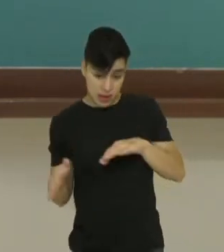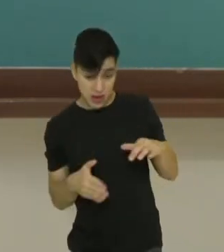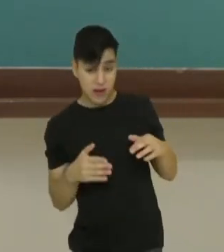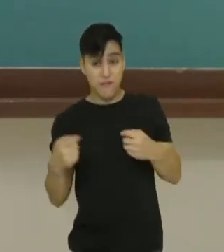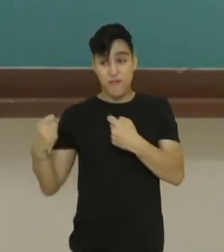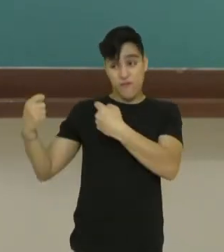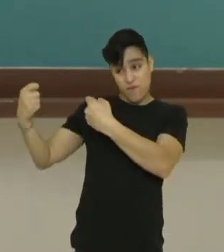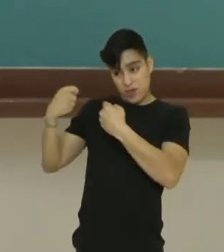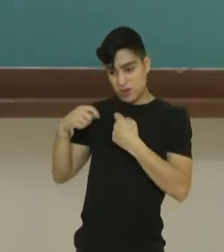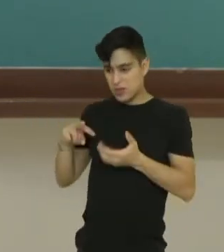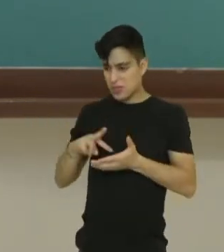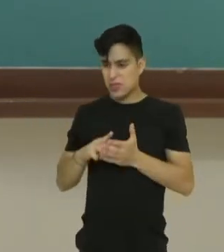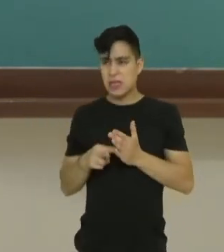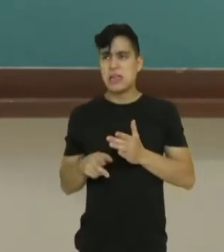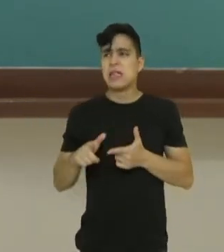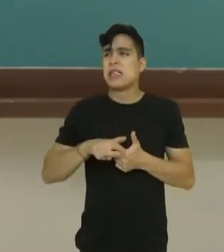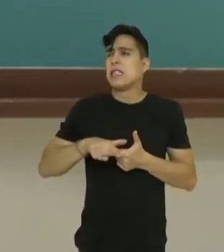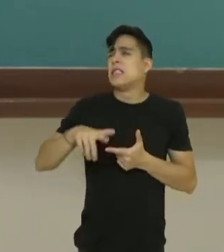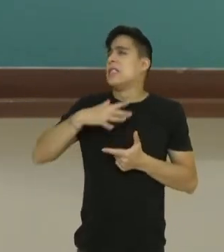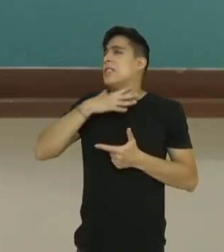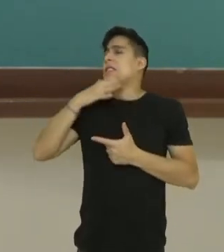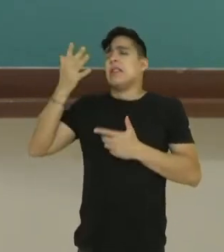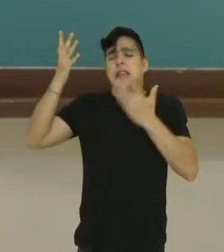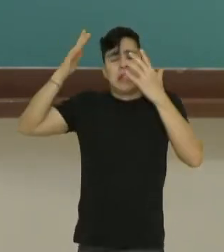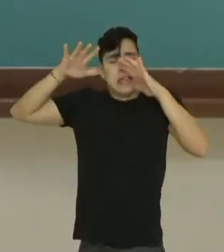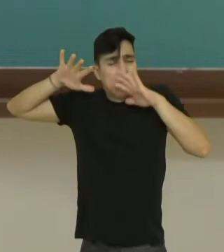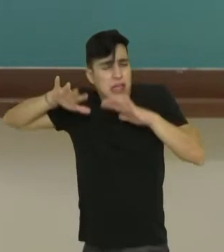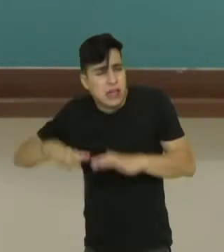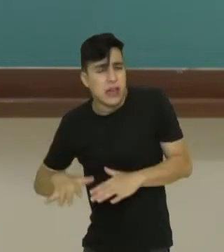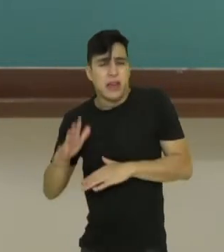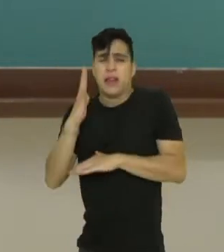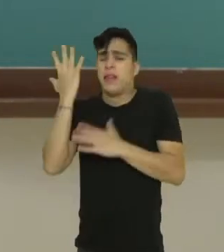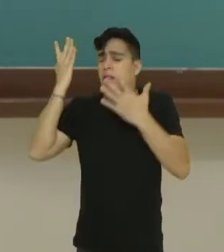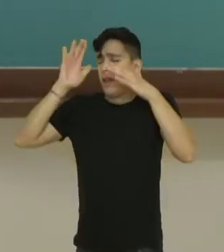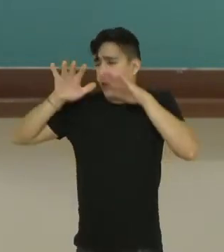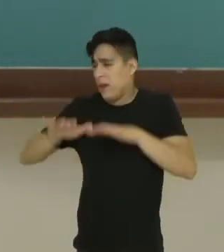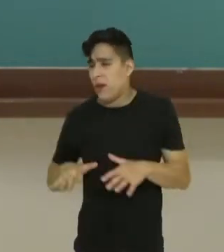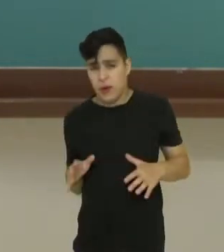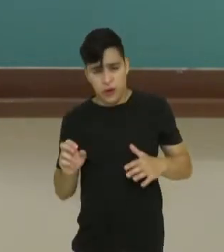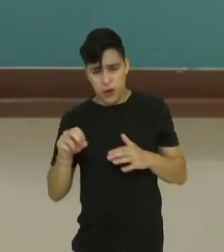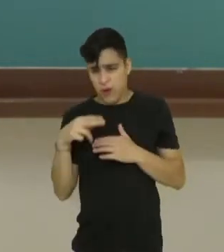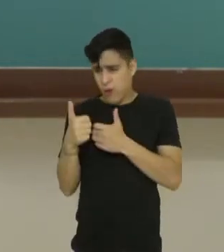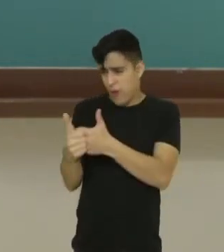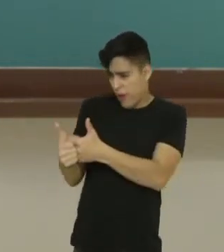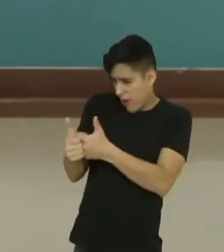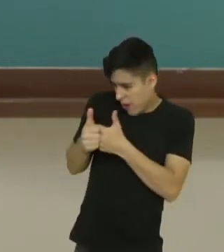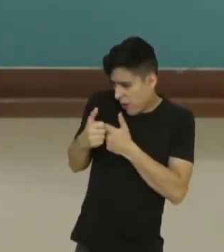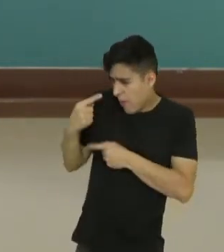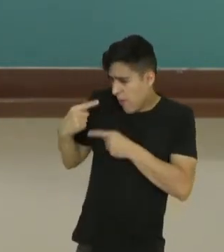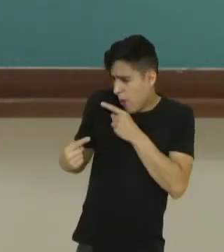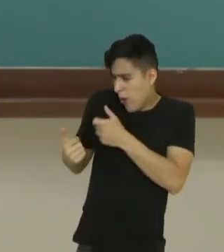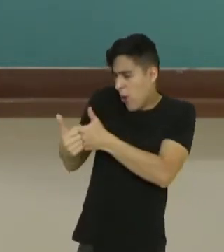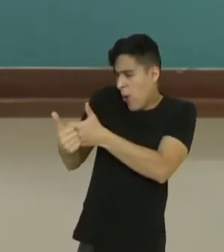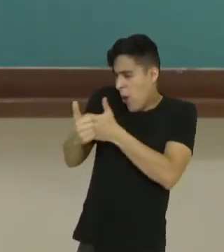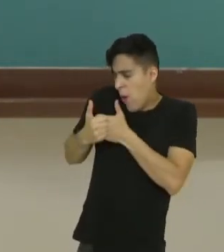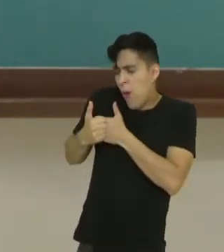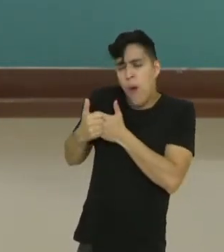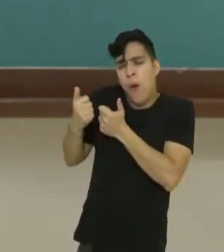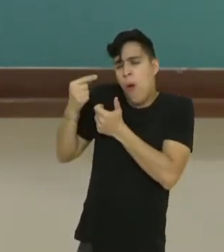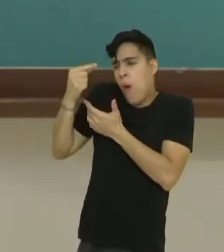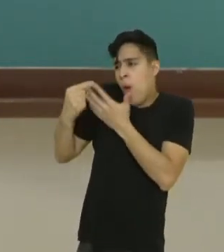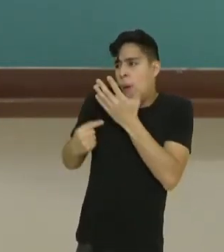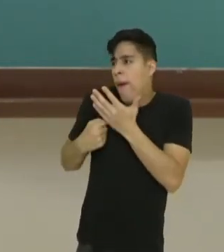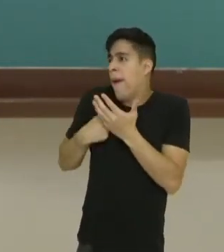lado, é quando acontece uma catástrofe natural ou artificial mesmo, como uma perseguição política. E aí eu